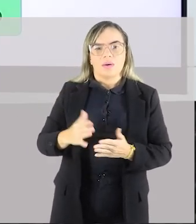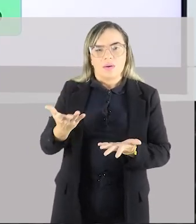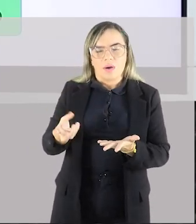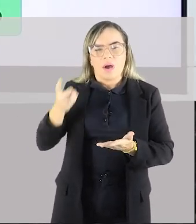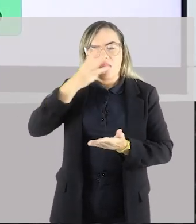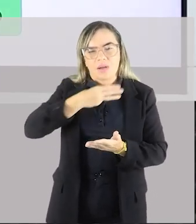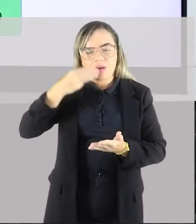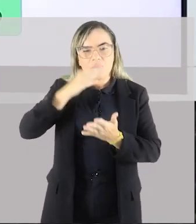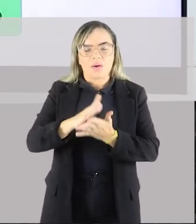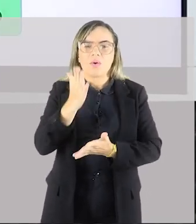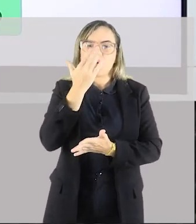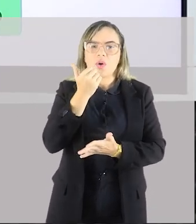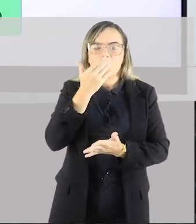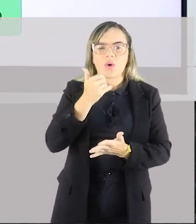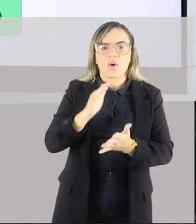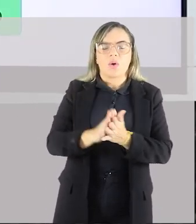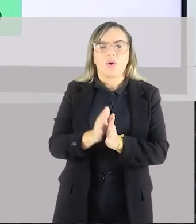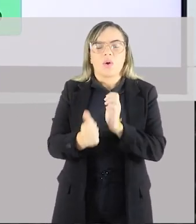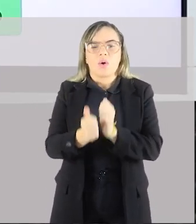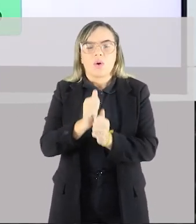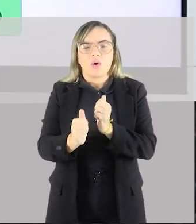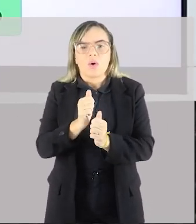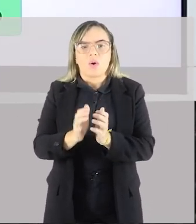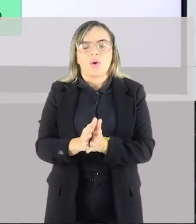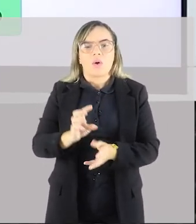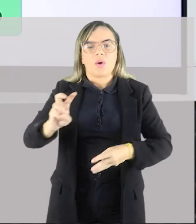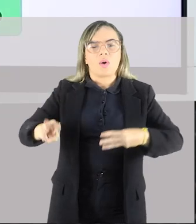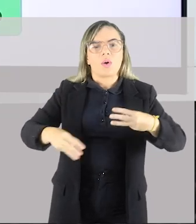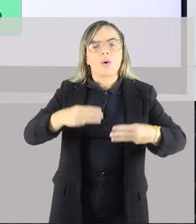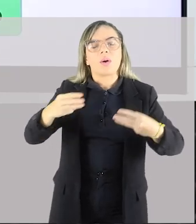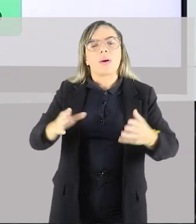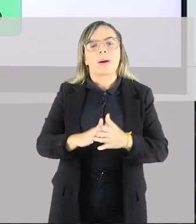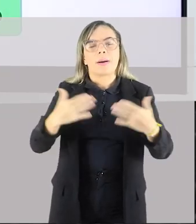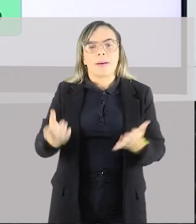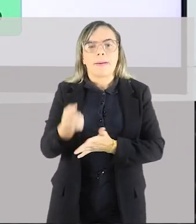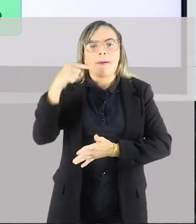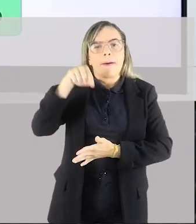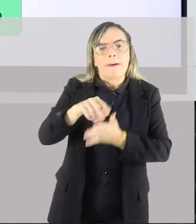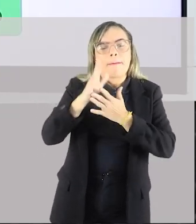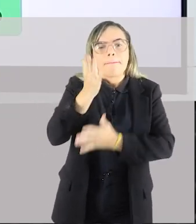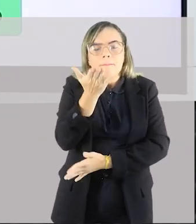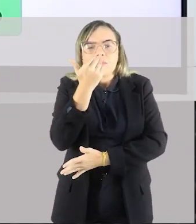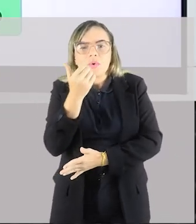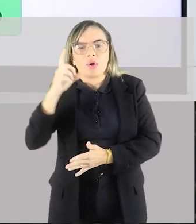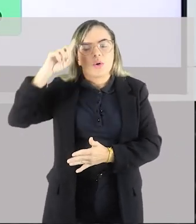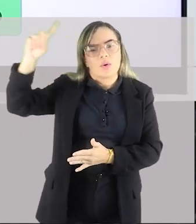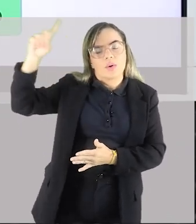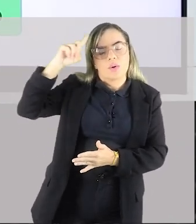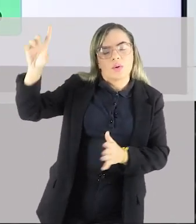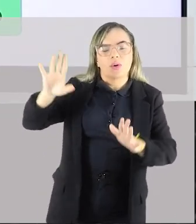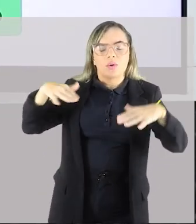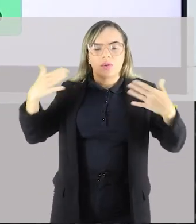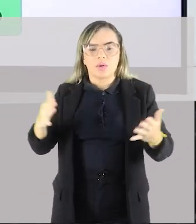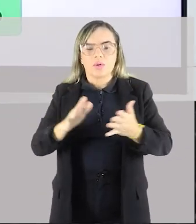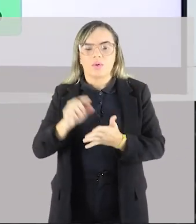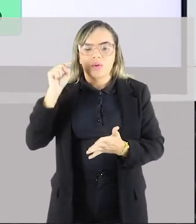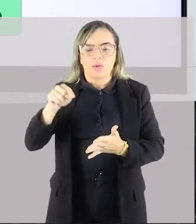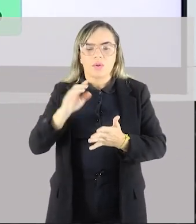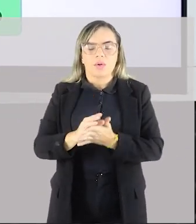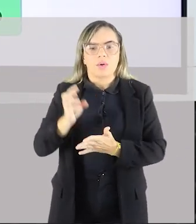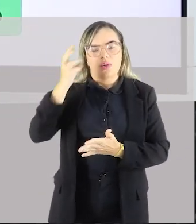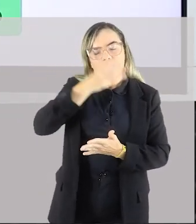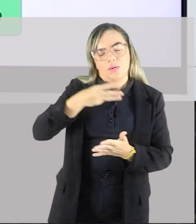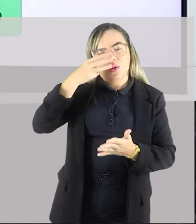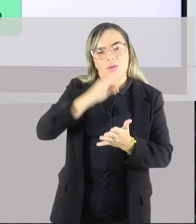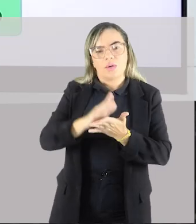você comeu, né, naquele arroz, no macarrão, né, no que você consumiu ali no seu dia a dia, você vai pegar aquele açúcar e